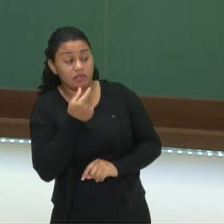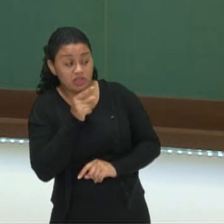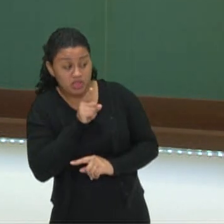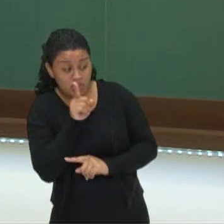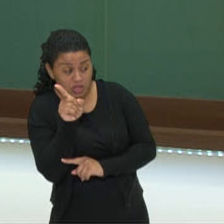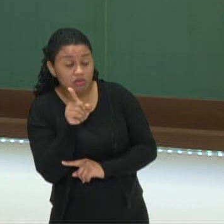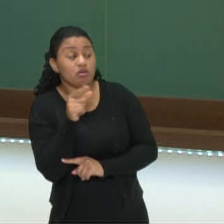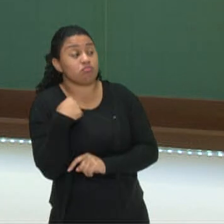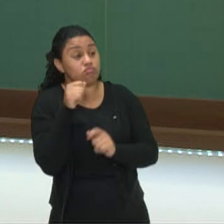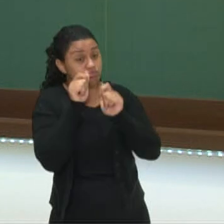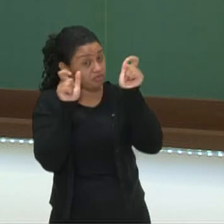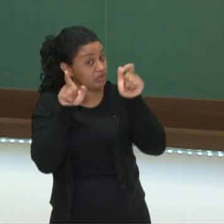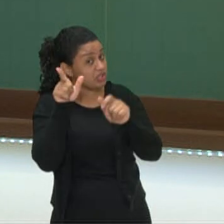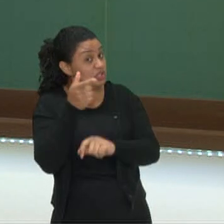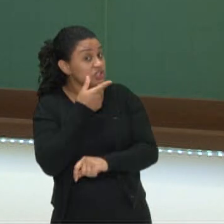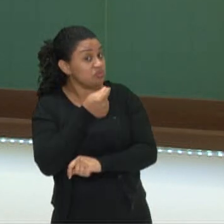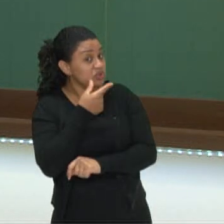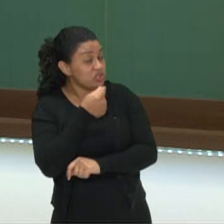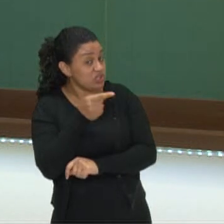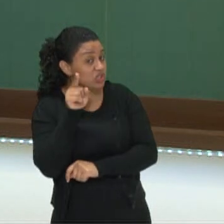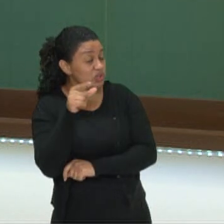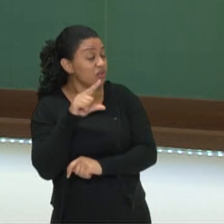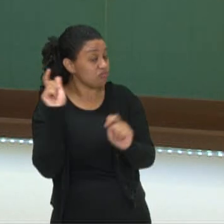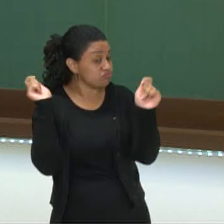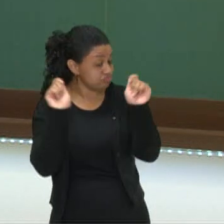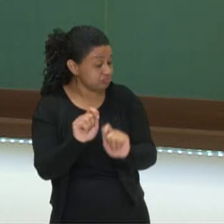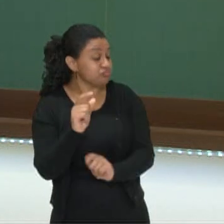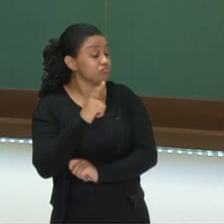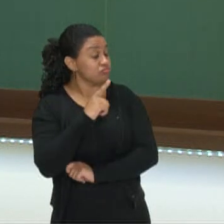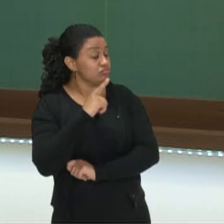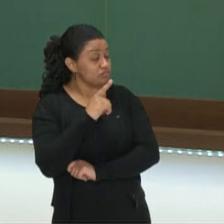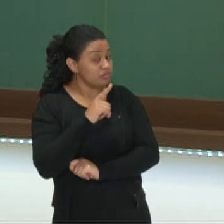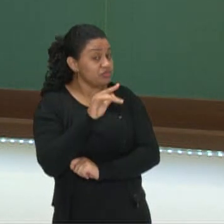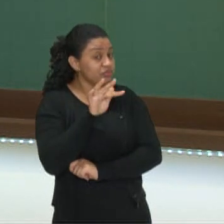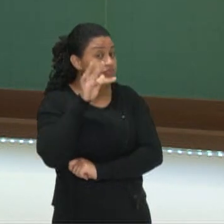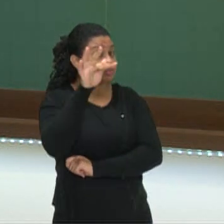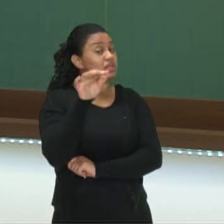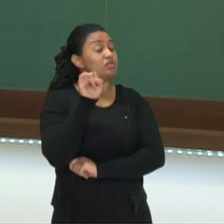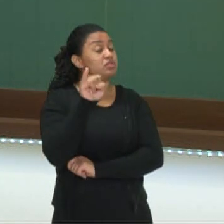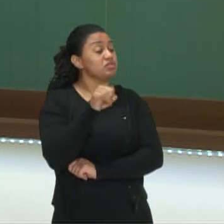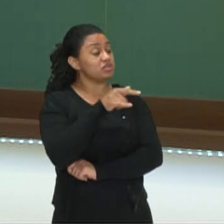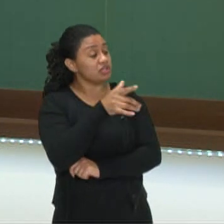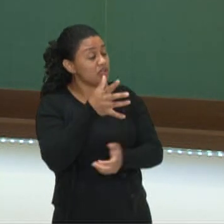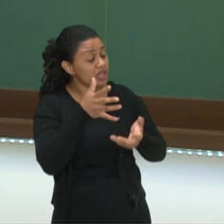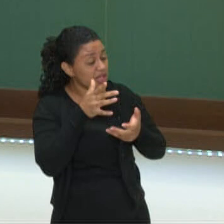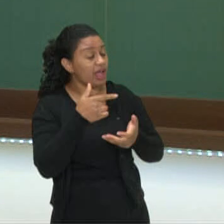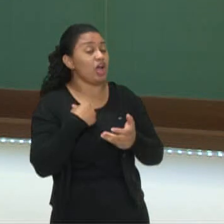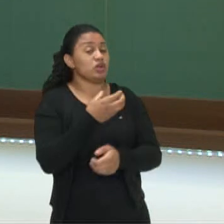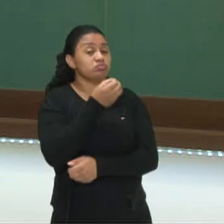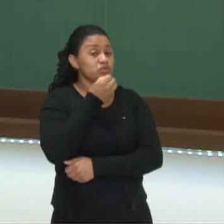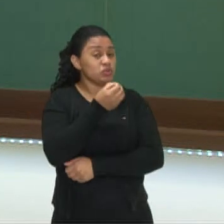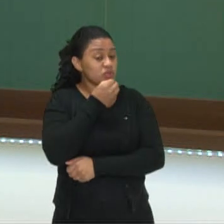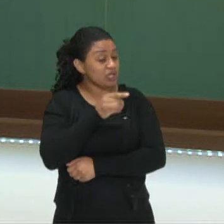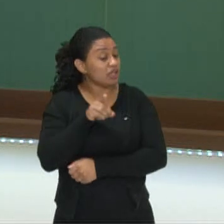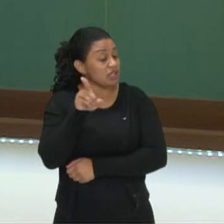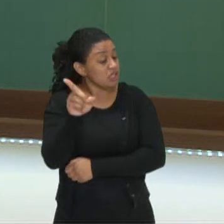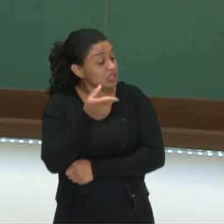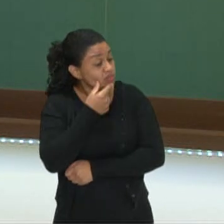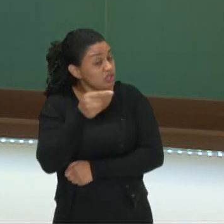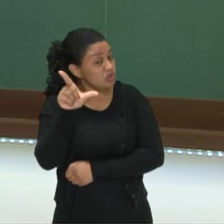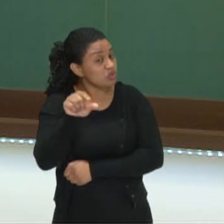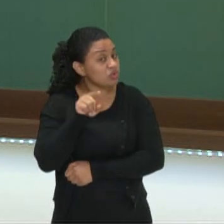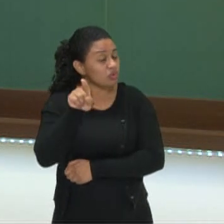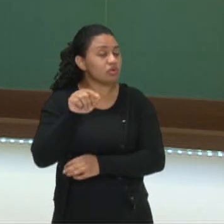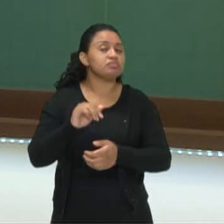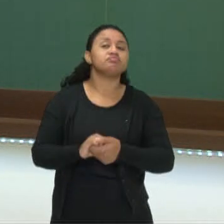ó? Presta atenção nesse rapaz, ó. Esse cara tem potencial. Então, se você quiser dar uma chance para alguém, dá uma chance para esse menino. E na